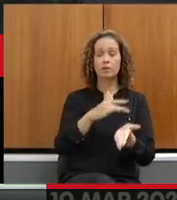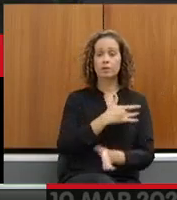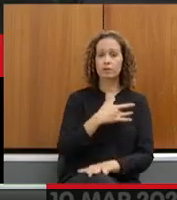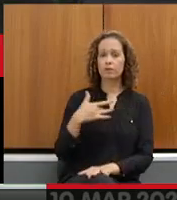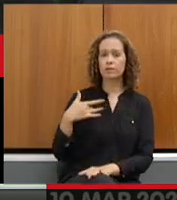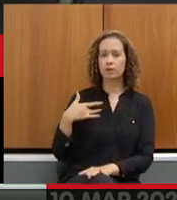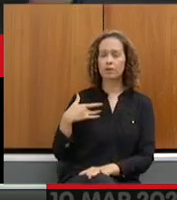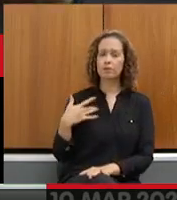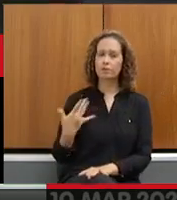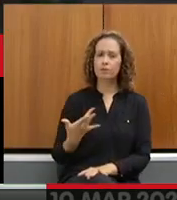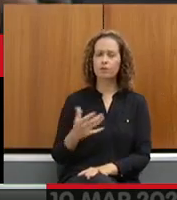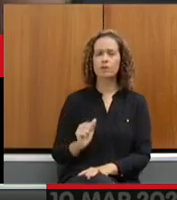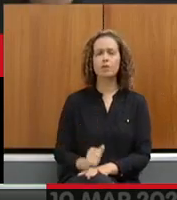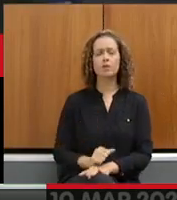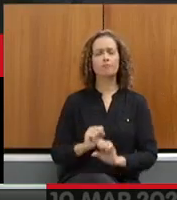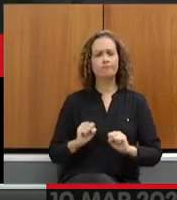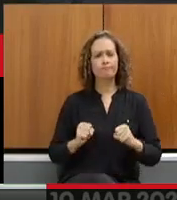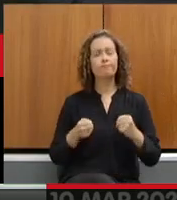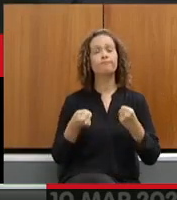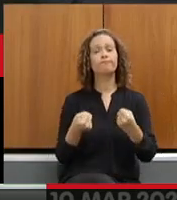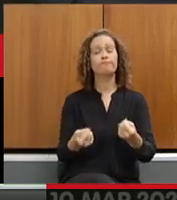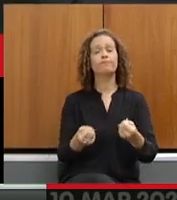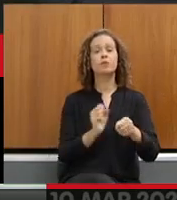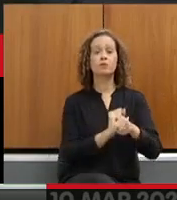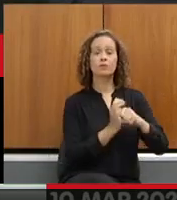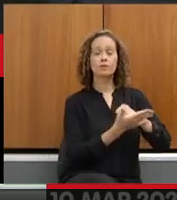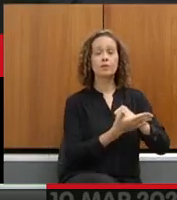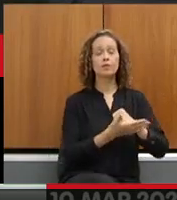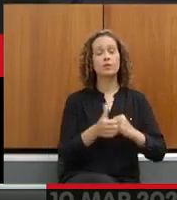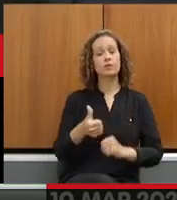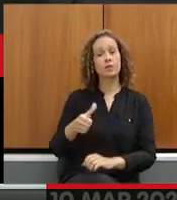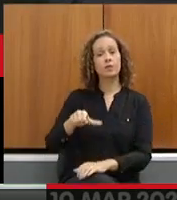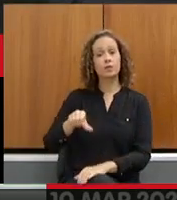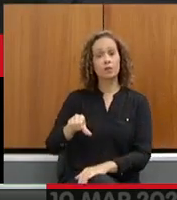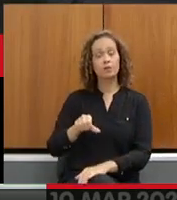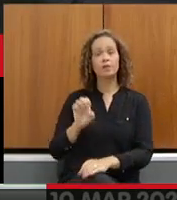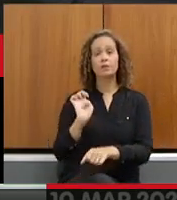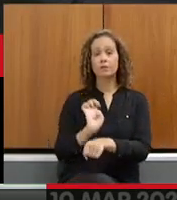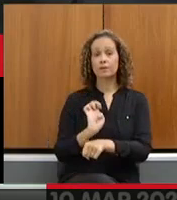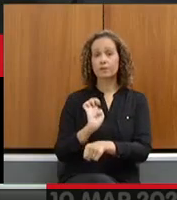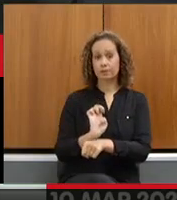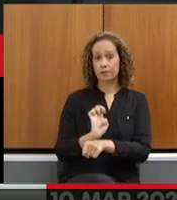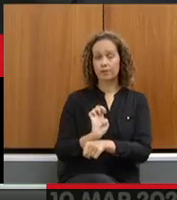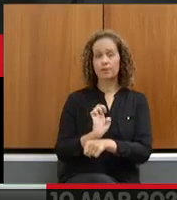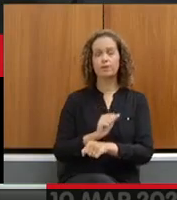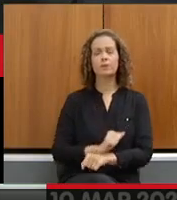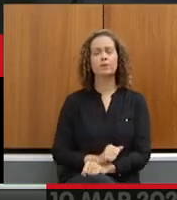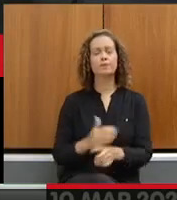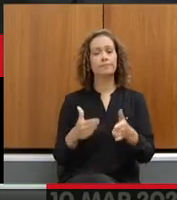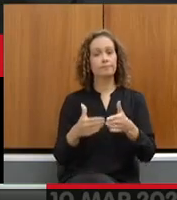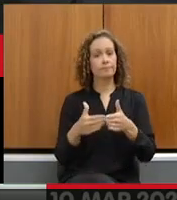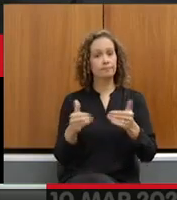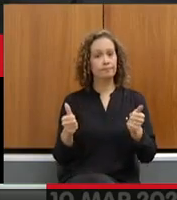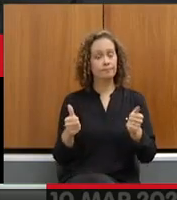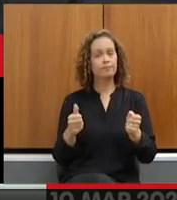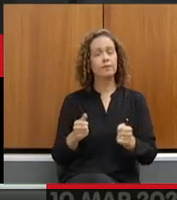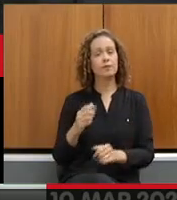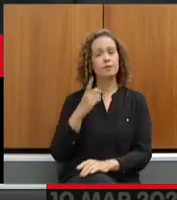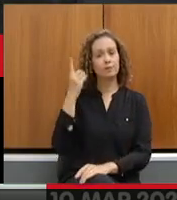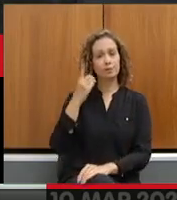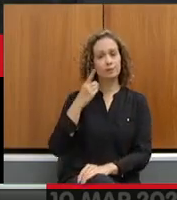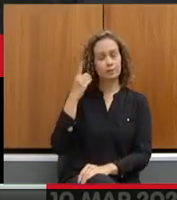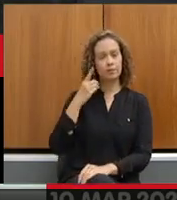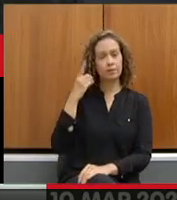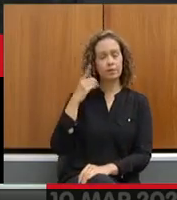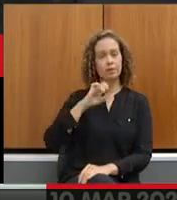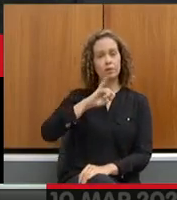saúde sobre o enfrentamento da cor 2019 no estado solicito ao Deputado